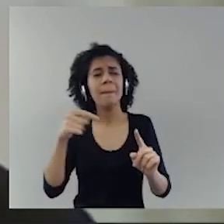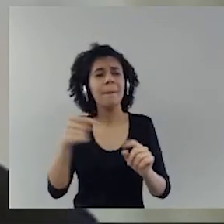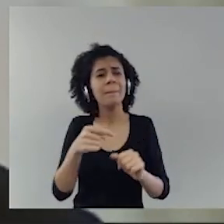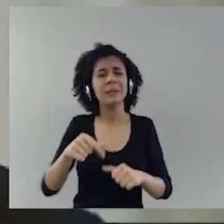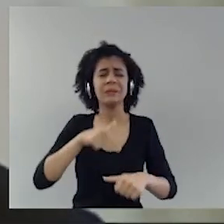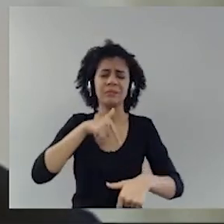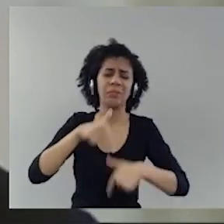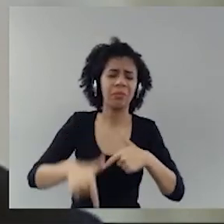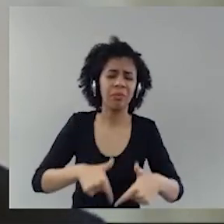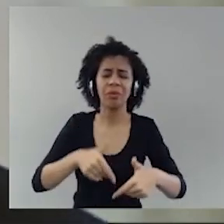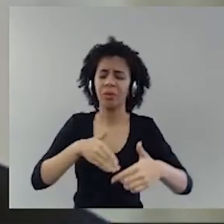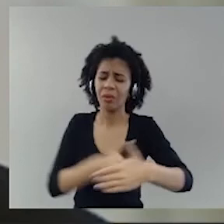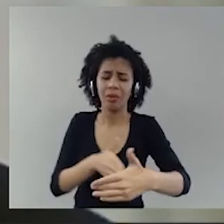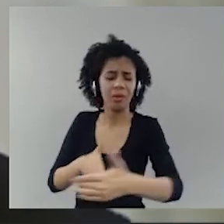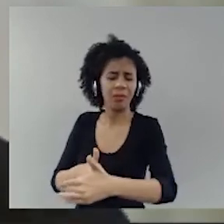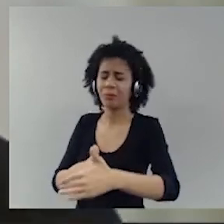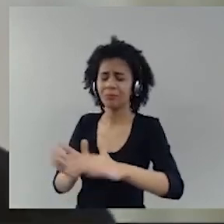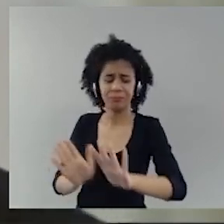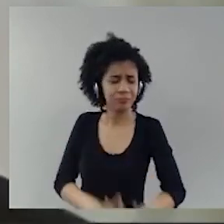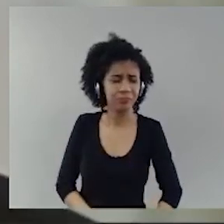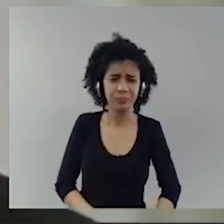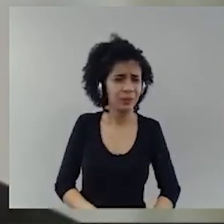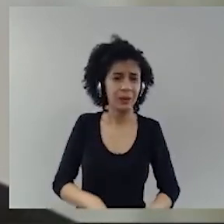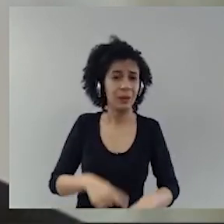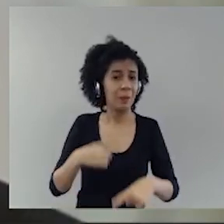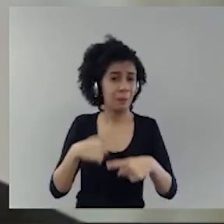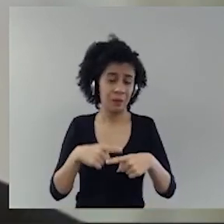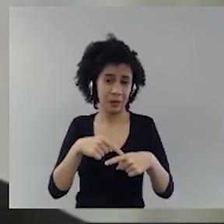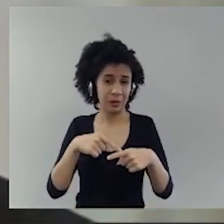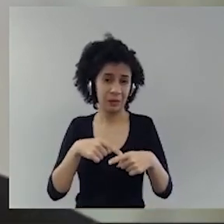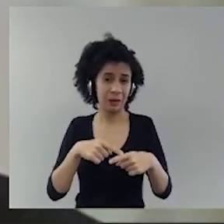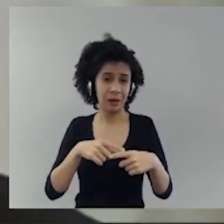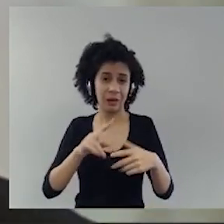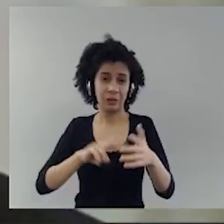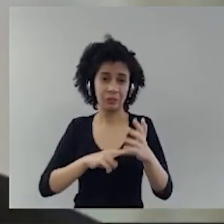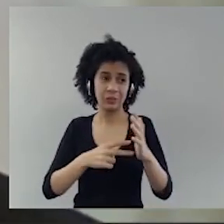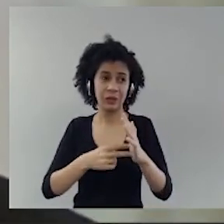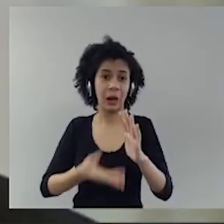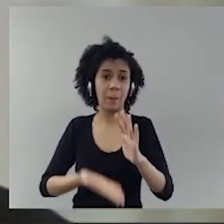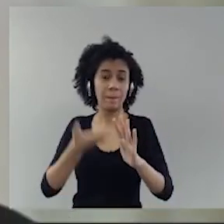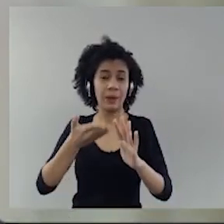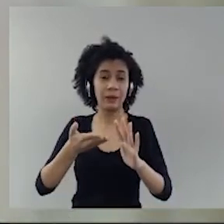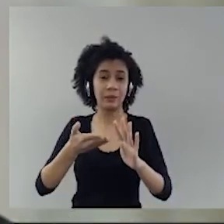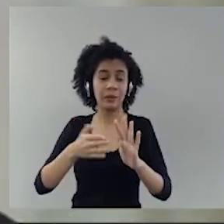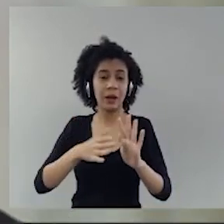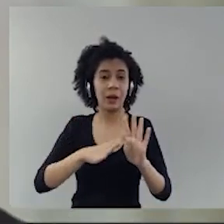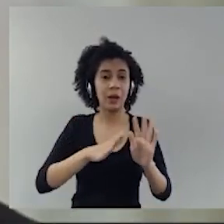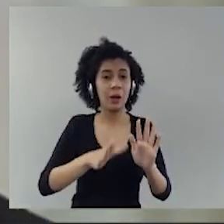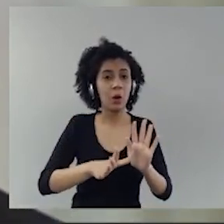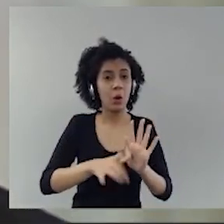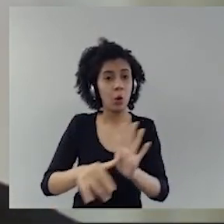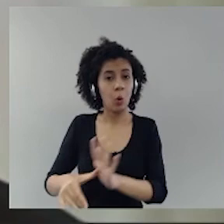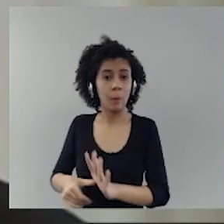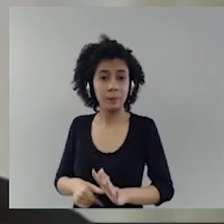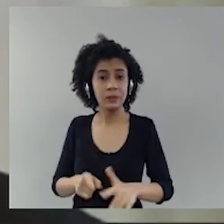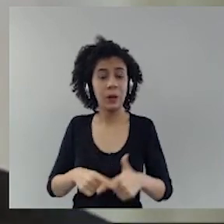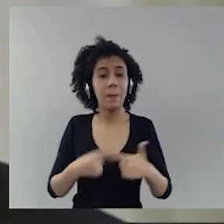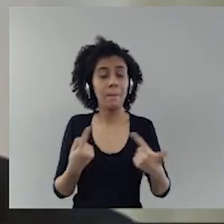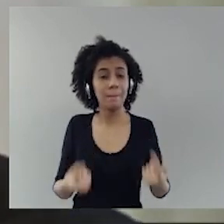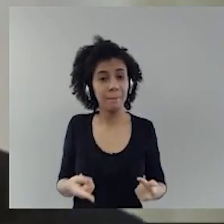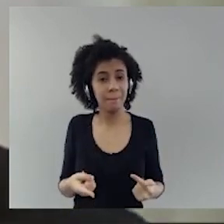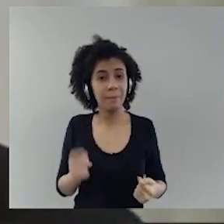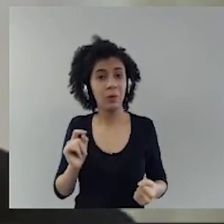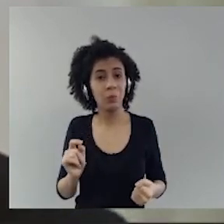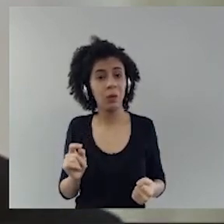burocrática muito menos formalista que não é sinônimo de aumento da corrupção cobrei salientou ela mas